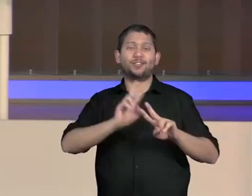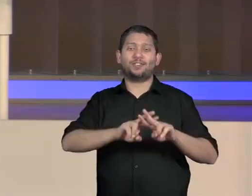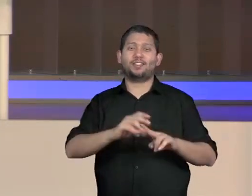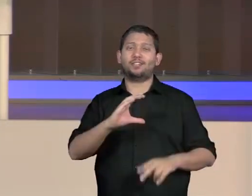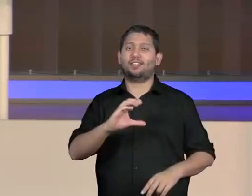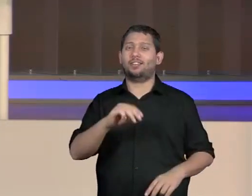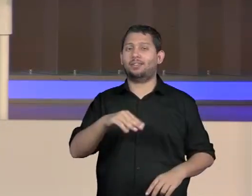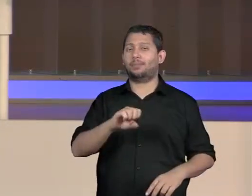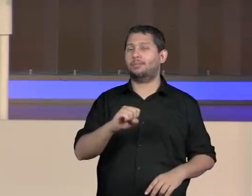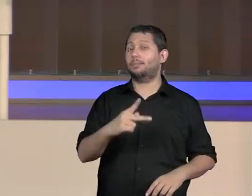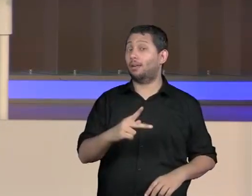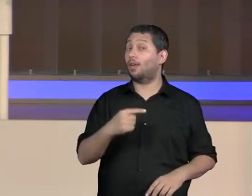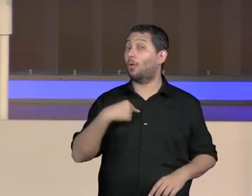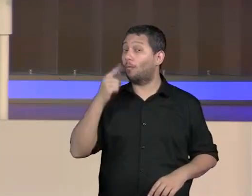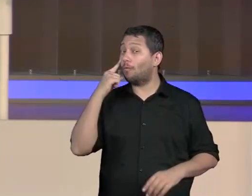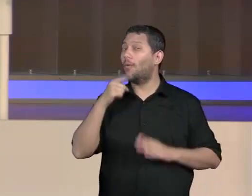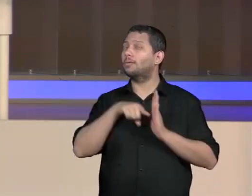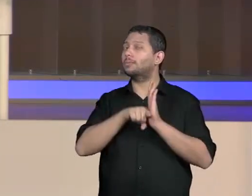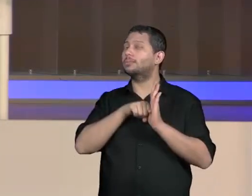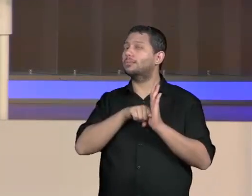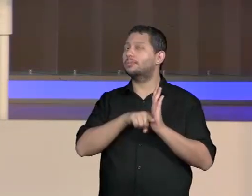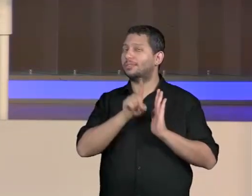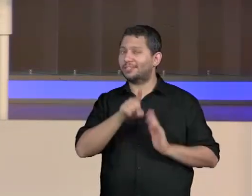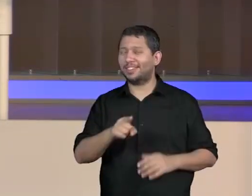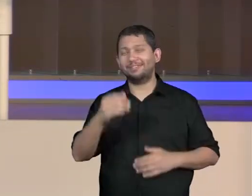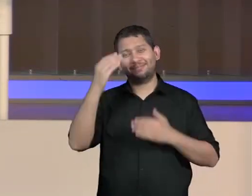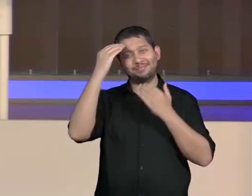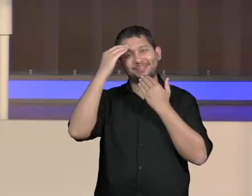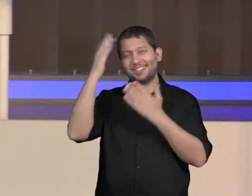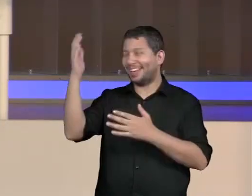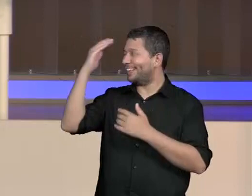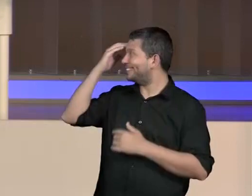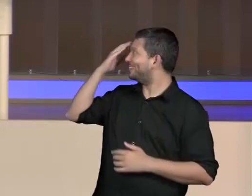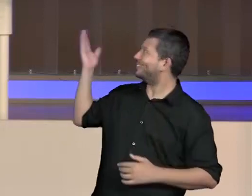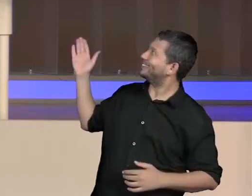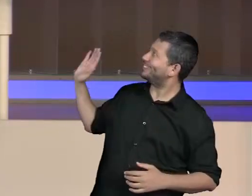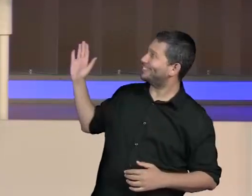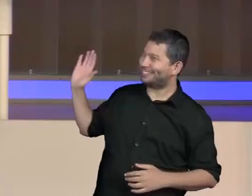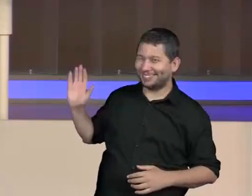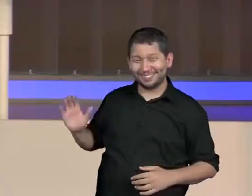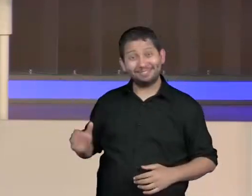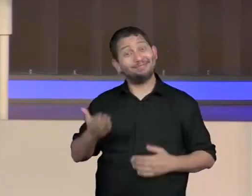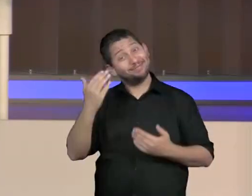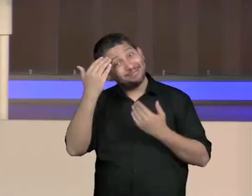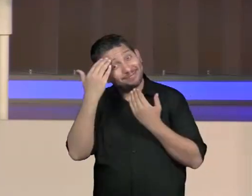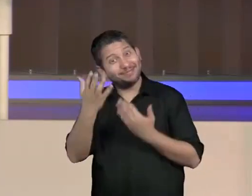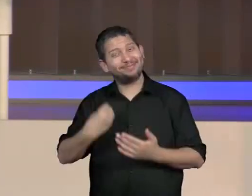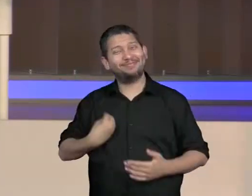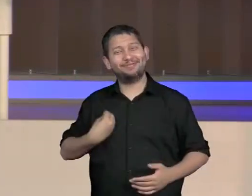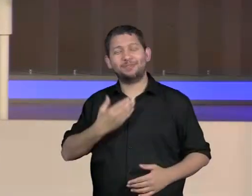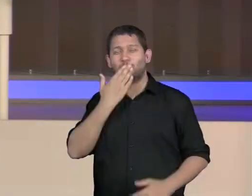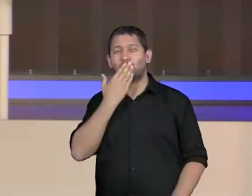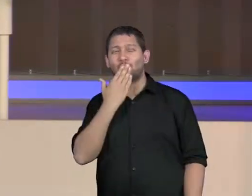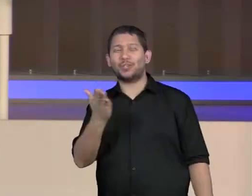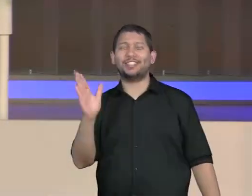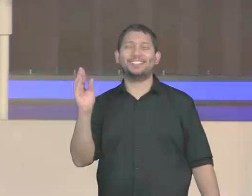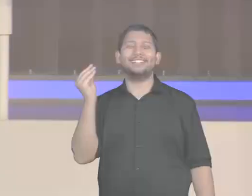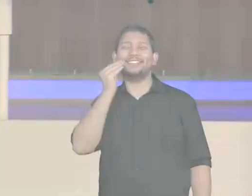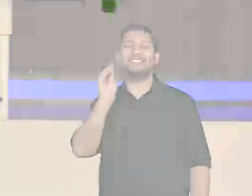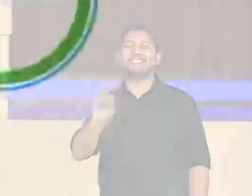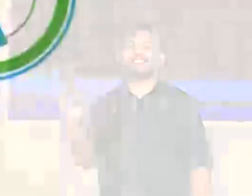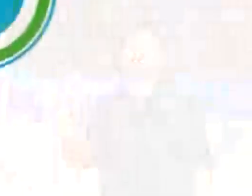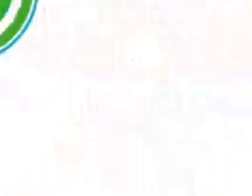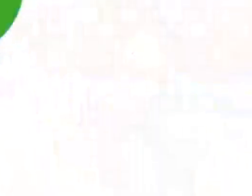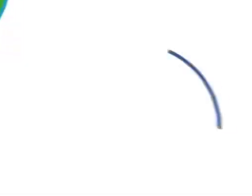fazer uma busca para ver o seu lapbook. Agradeço a presença do Andrei e a sua também. Beijo, até a próxima aula.